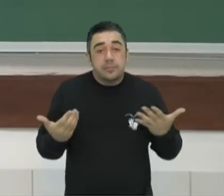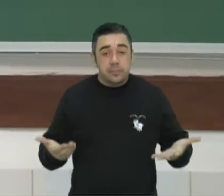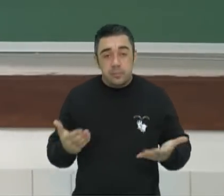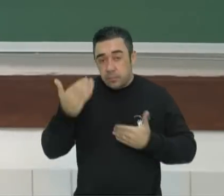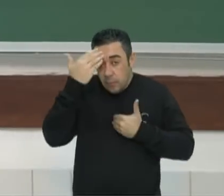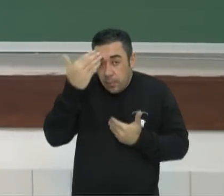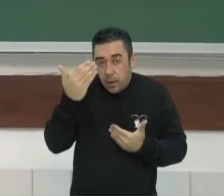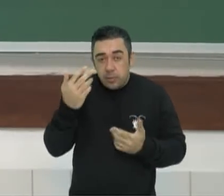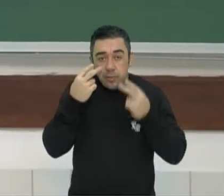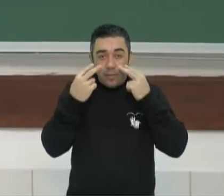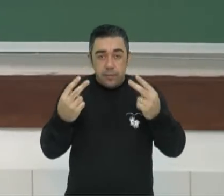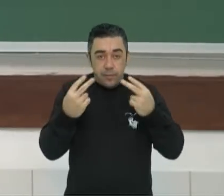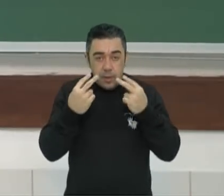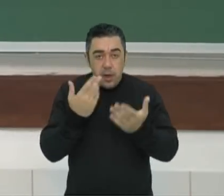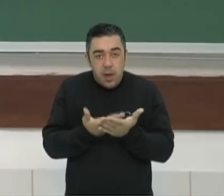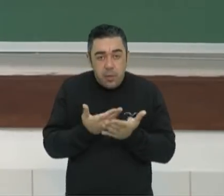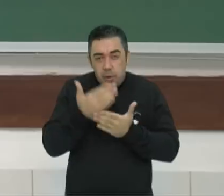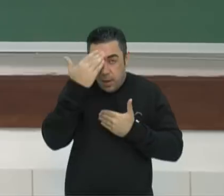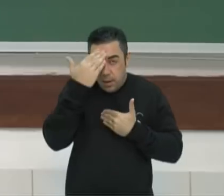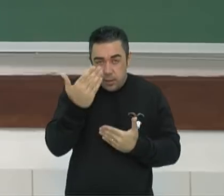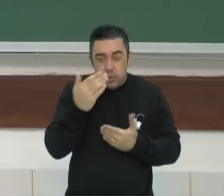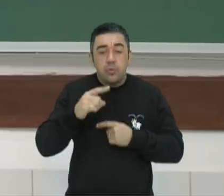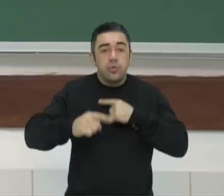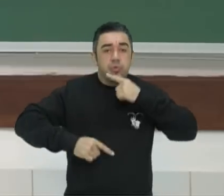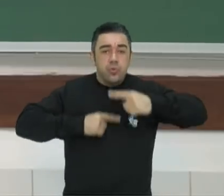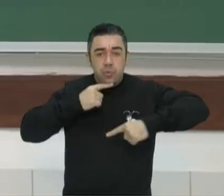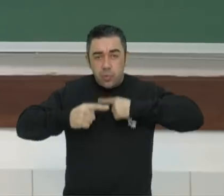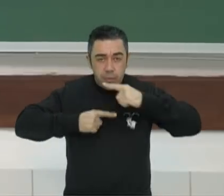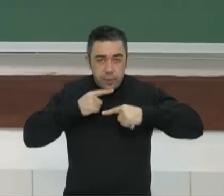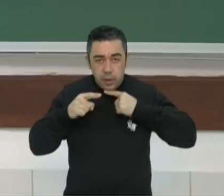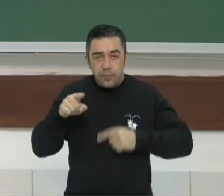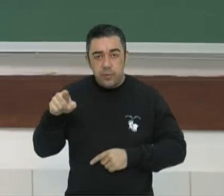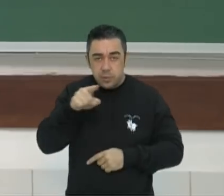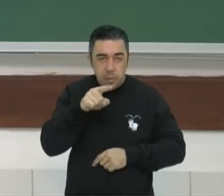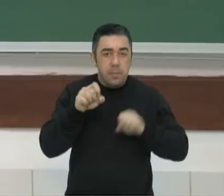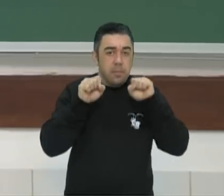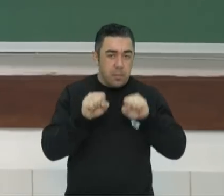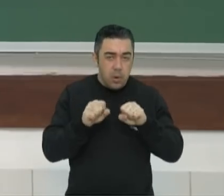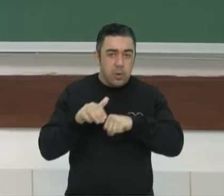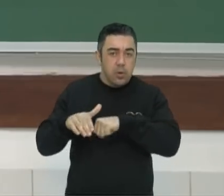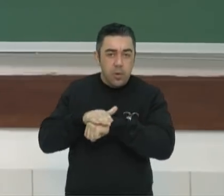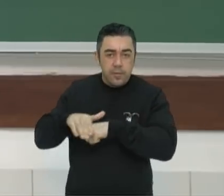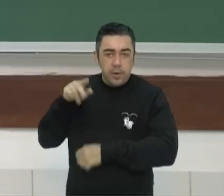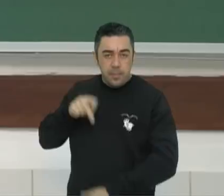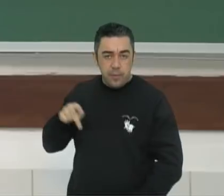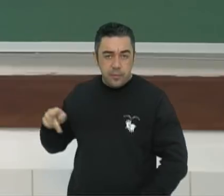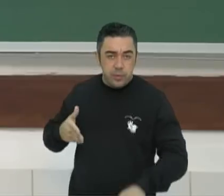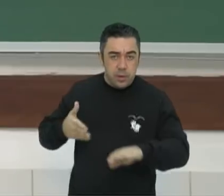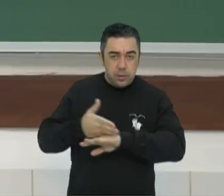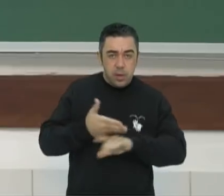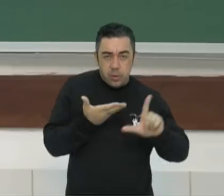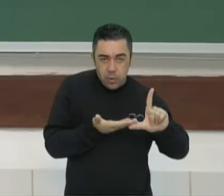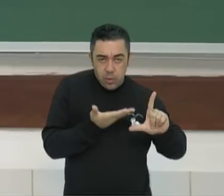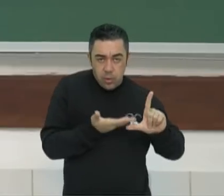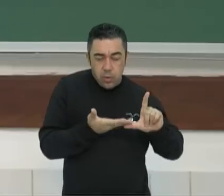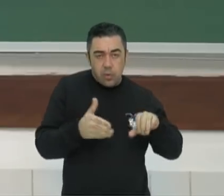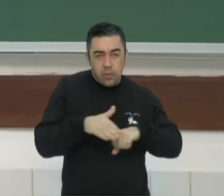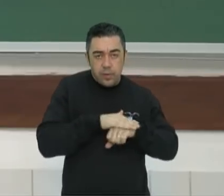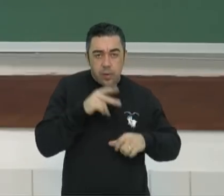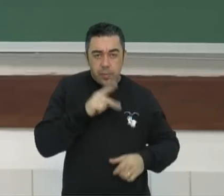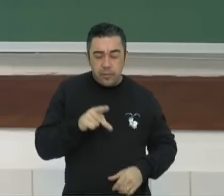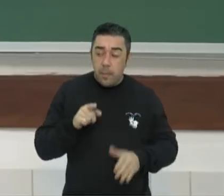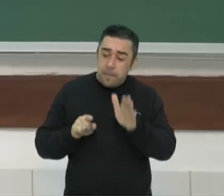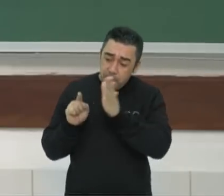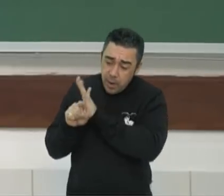muito obrigado mais uma vez, agradeço. Dúvidas que ficaram aí, você pode acessar na plataforma lá do Google Classroom, perguntar